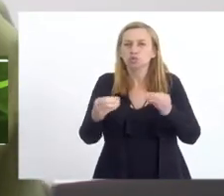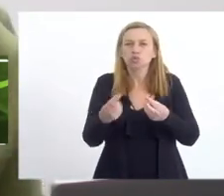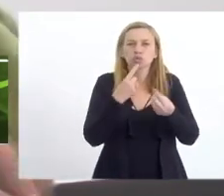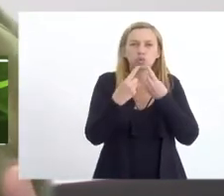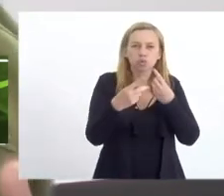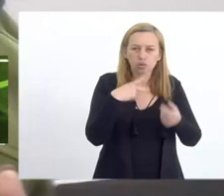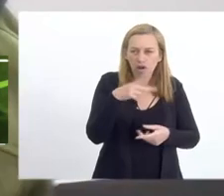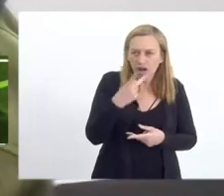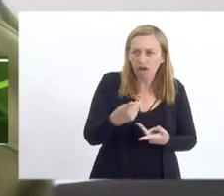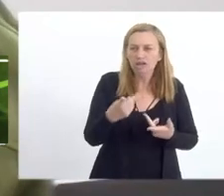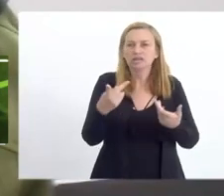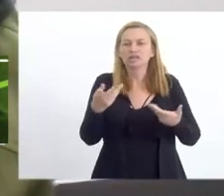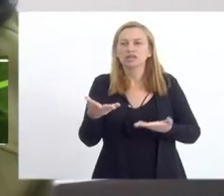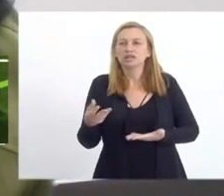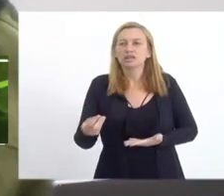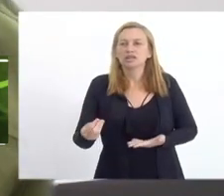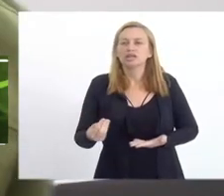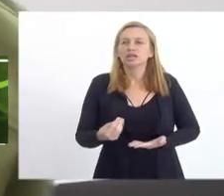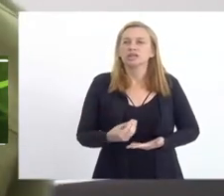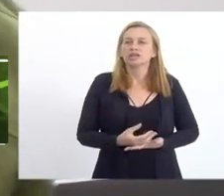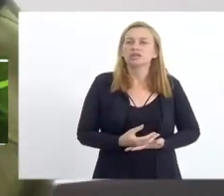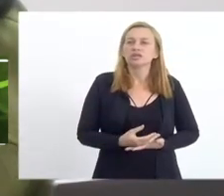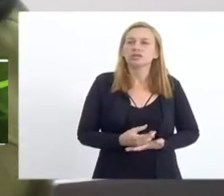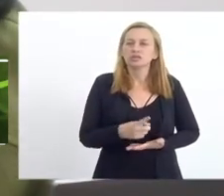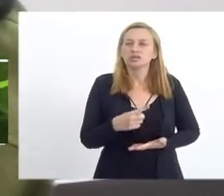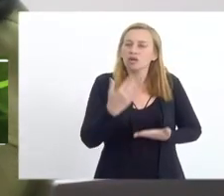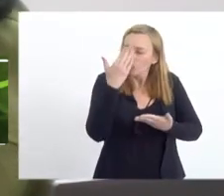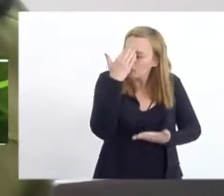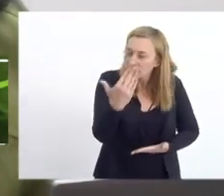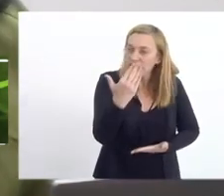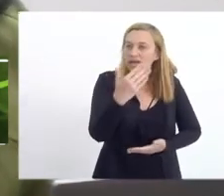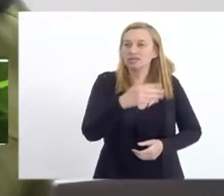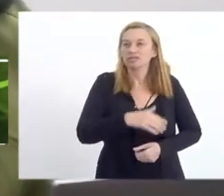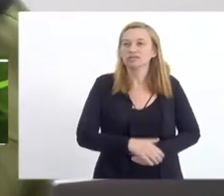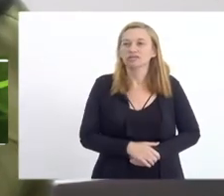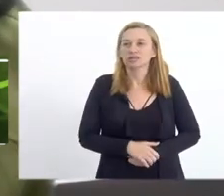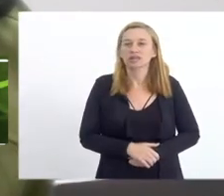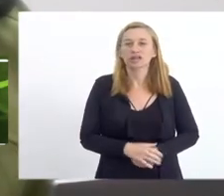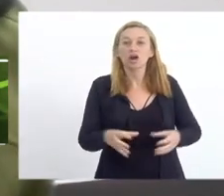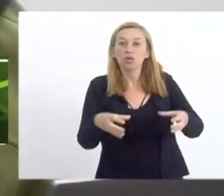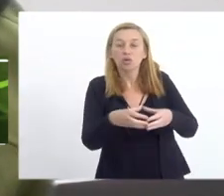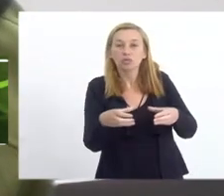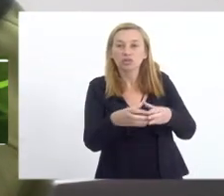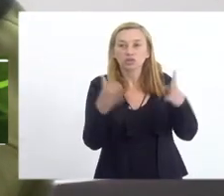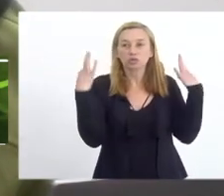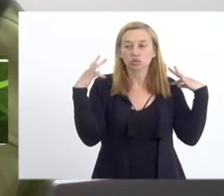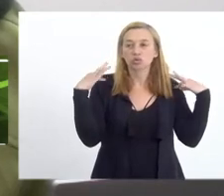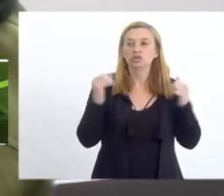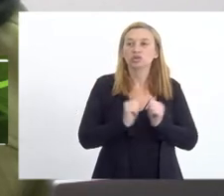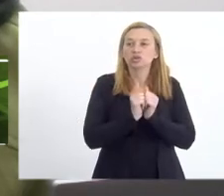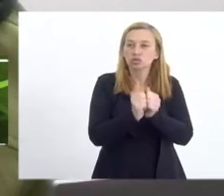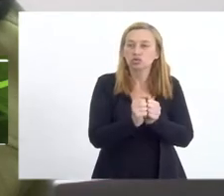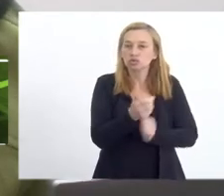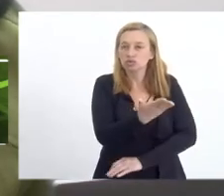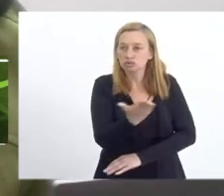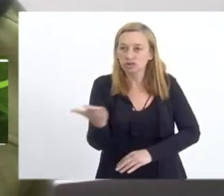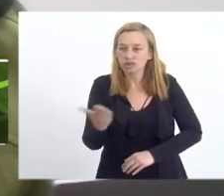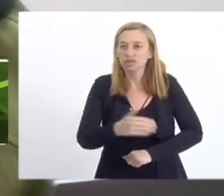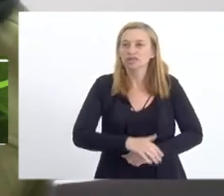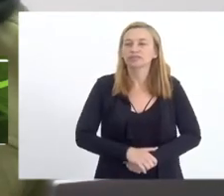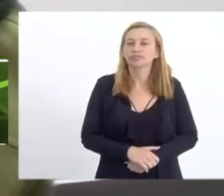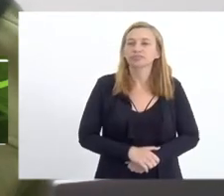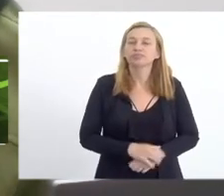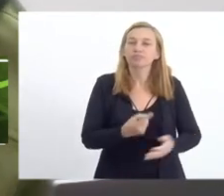dito, a participação de vocês, o nosso muito obrigado. A Comissão de Turismo vai estar sempre de portas abertas